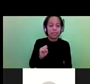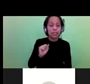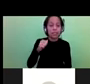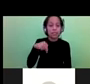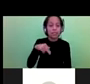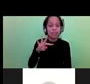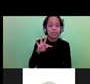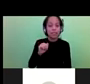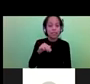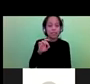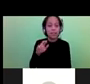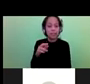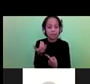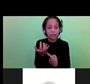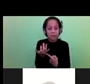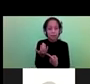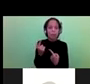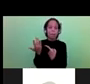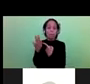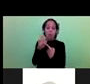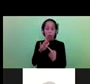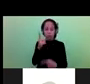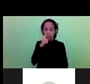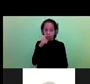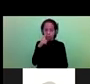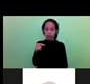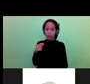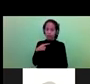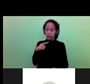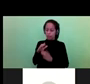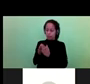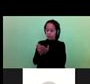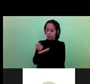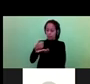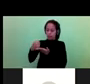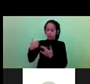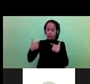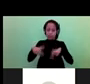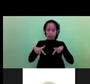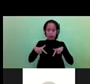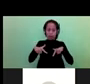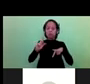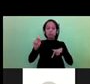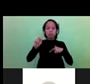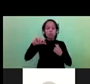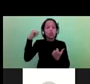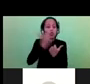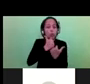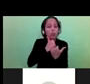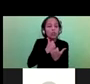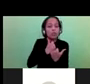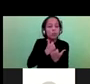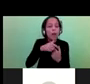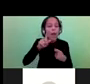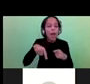que colocava em substituição, colocava a carteira de trabalho e substituía a carteira de trabalho por